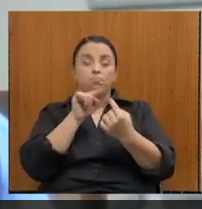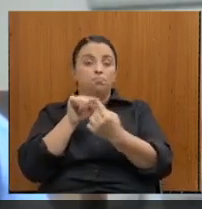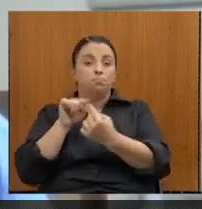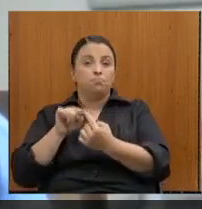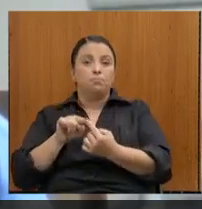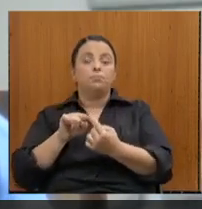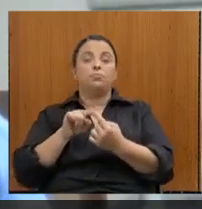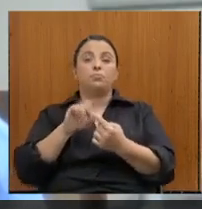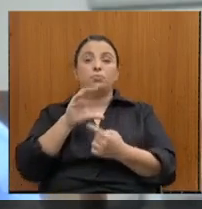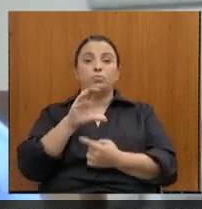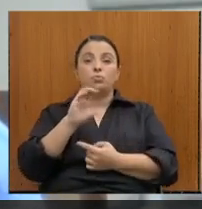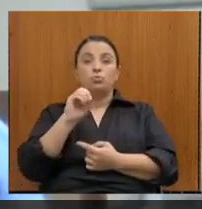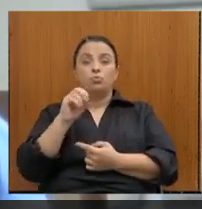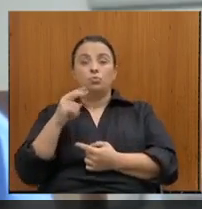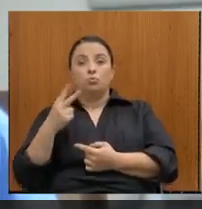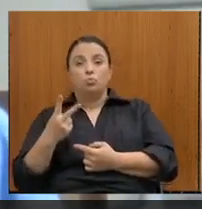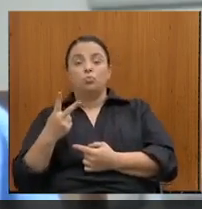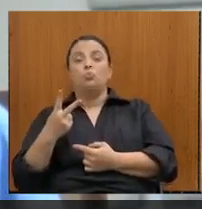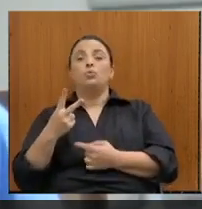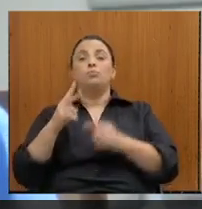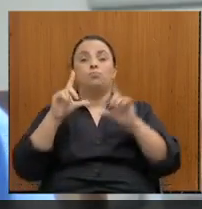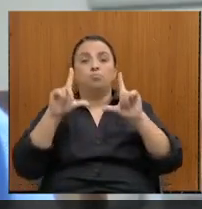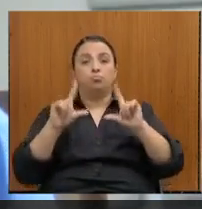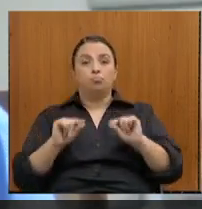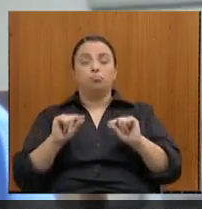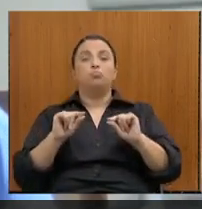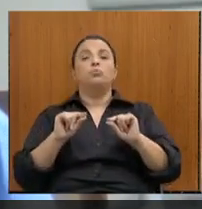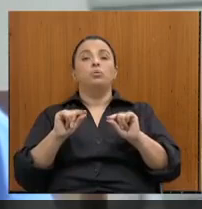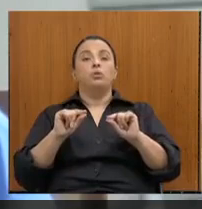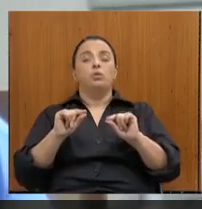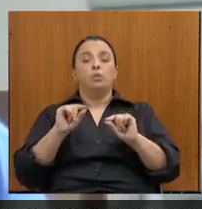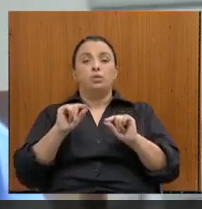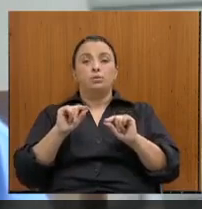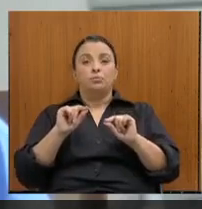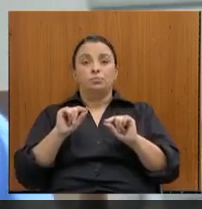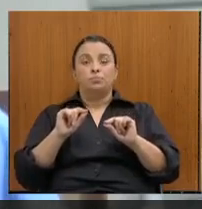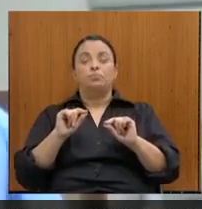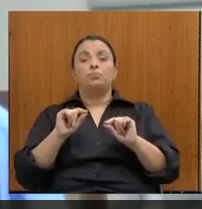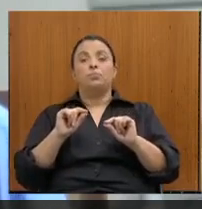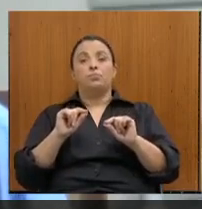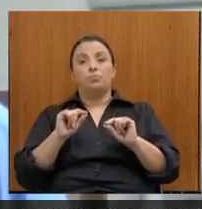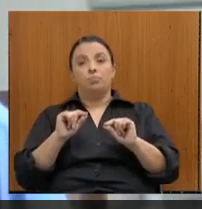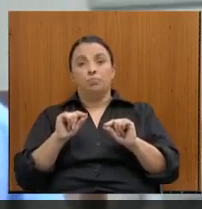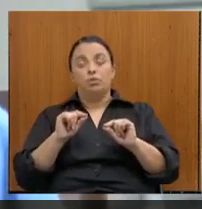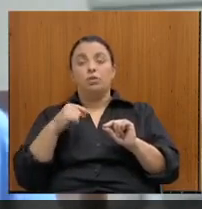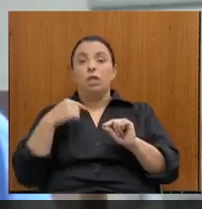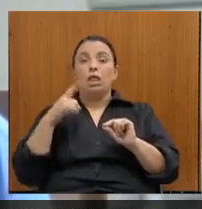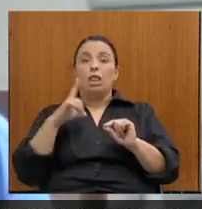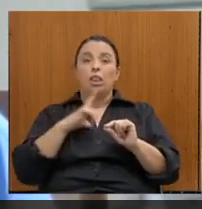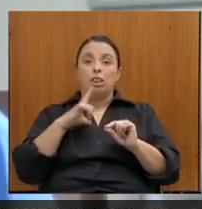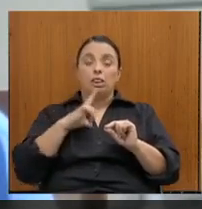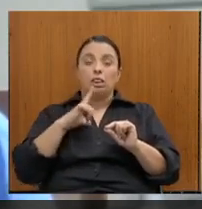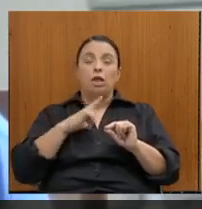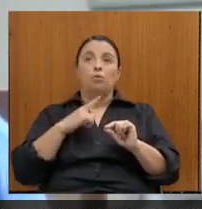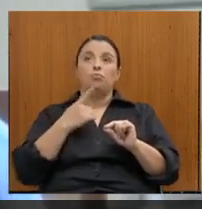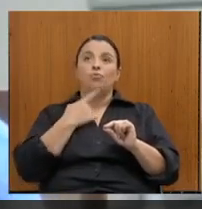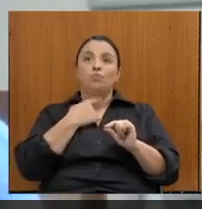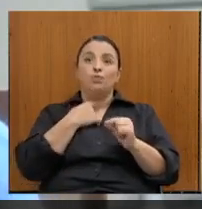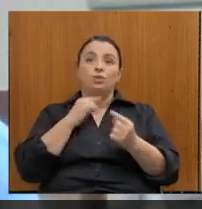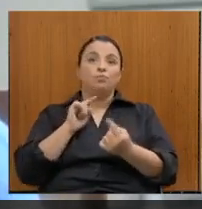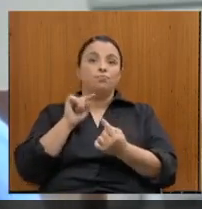redução de emissão de descarbonização de Economia é efetivamente uma corrida para 10 né é o resto